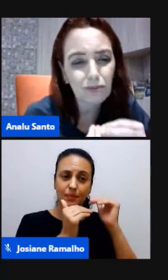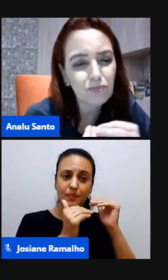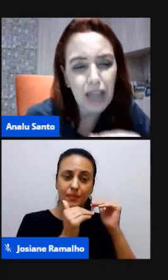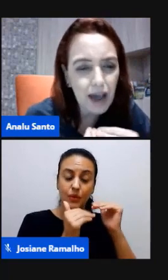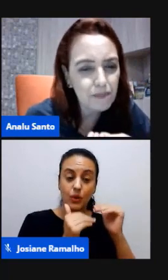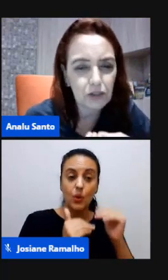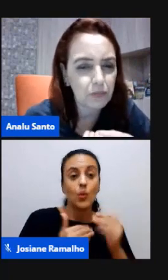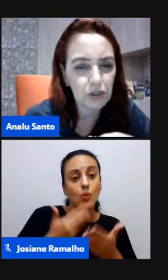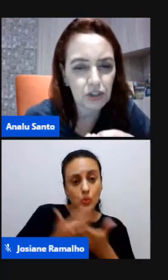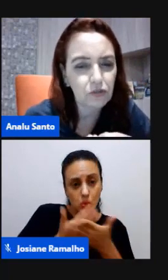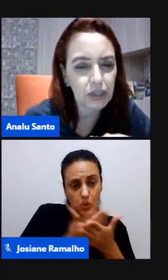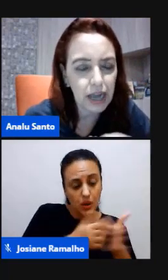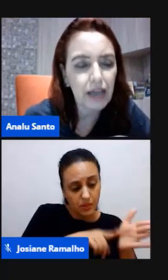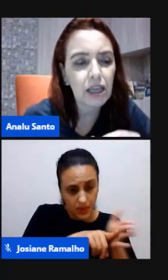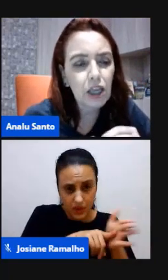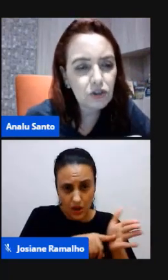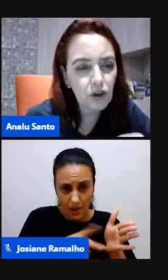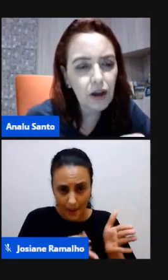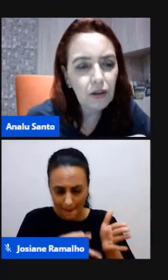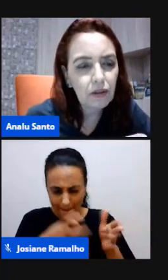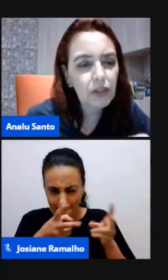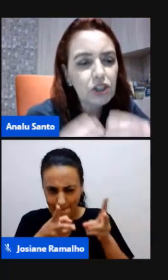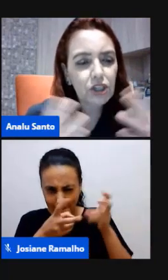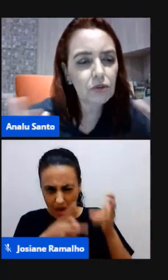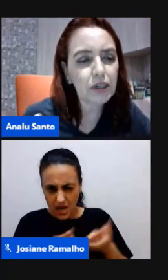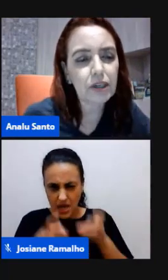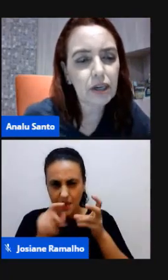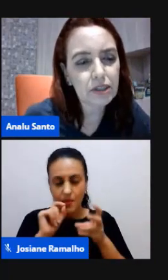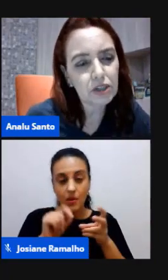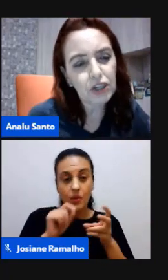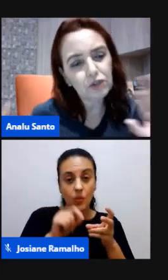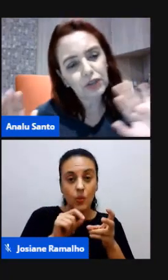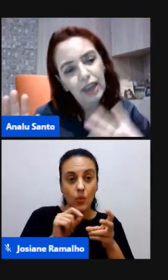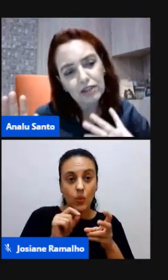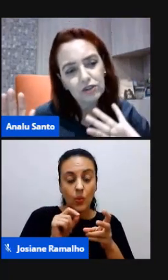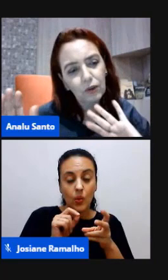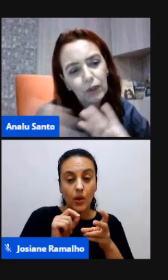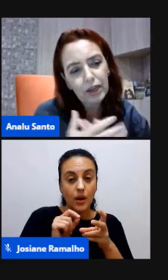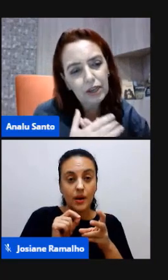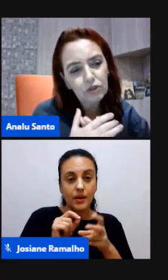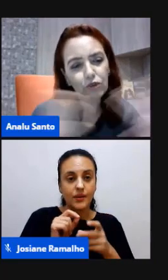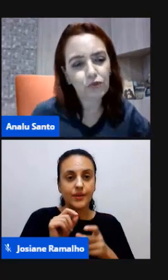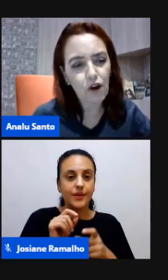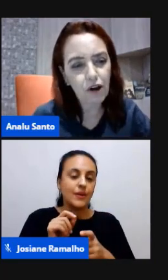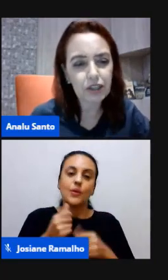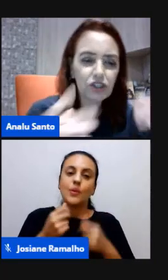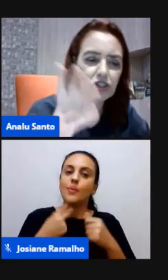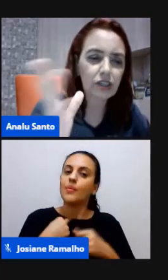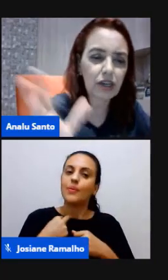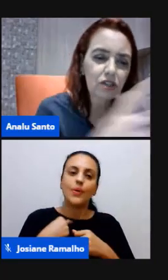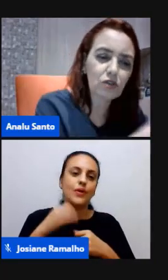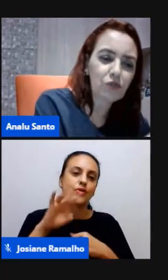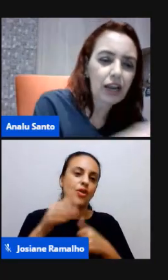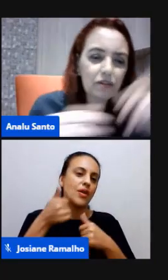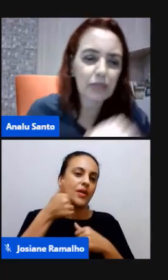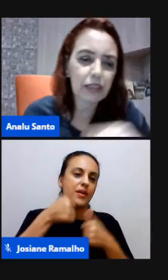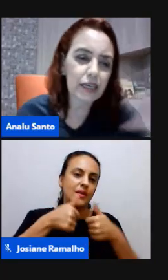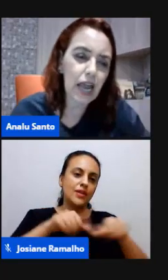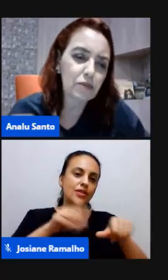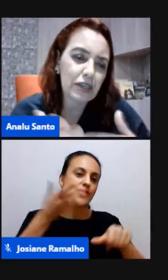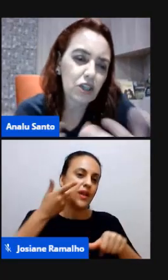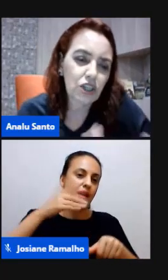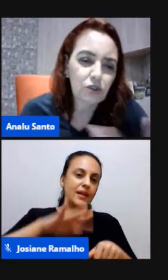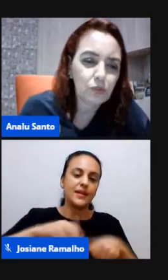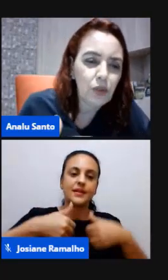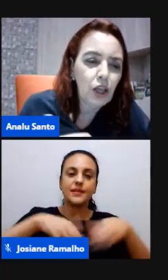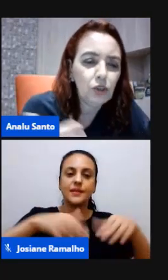percebe que não dá mais para a gente ficar só deixando a criança, a gente fica lá olhando de fora, deixa as crianças, oferece